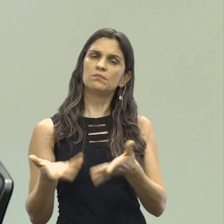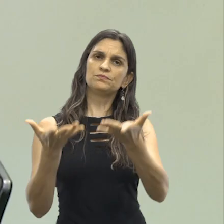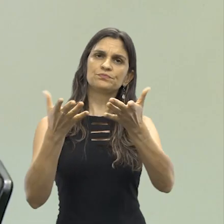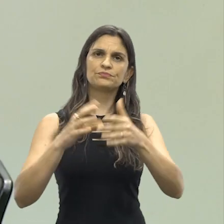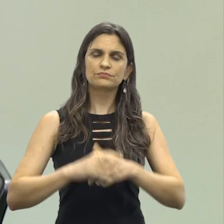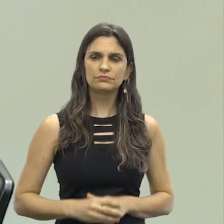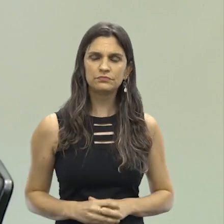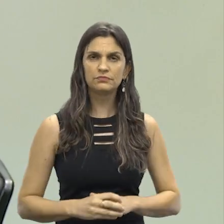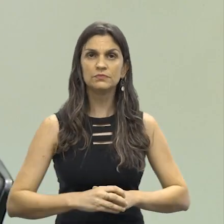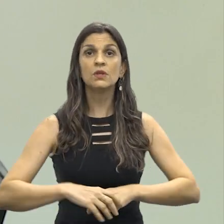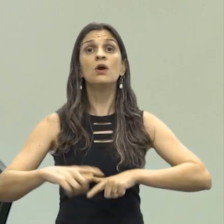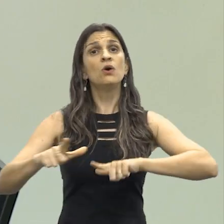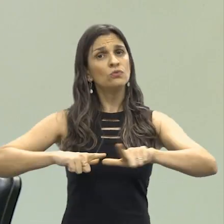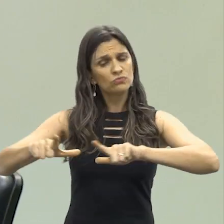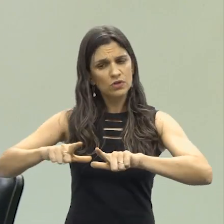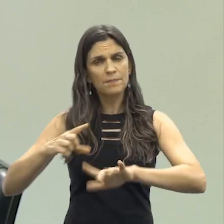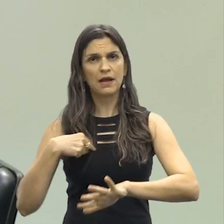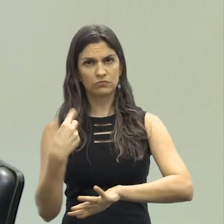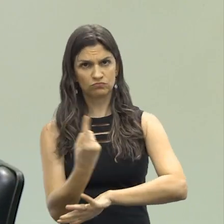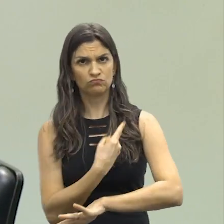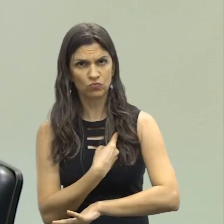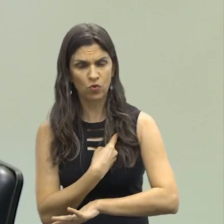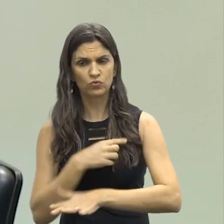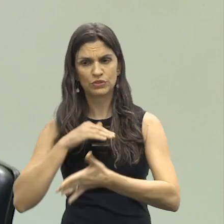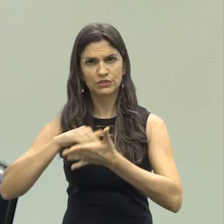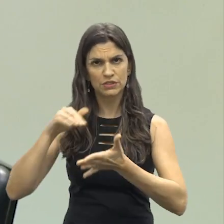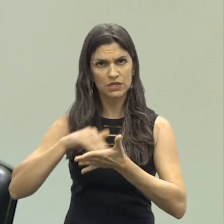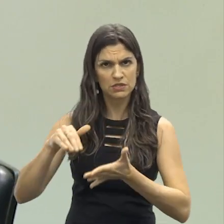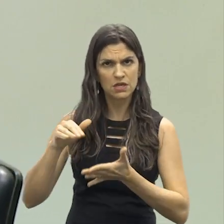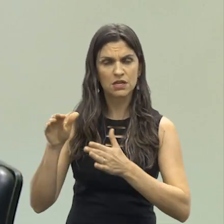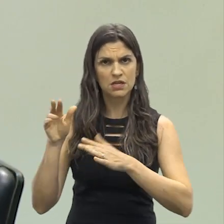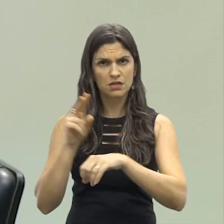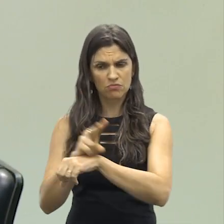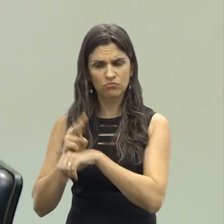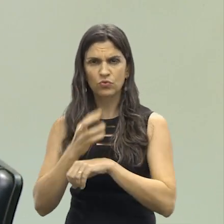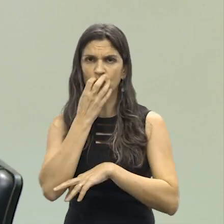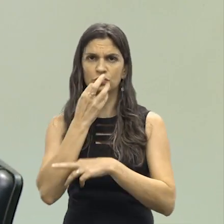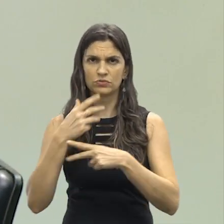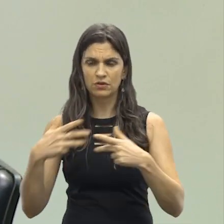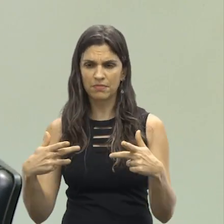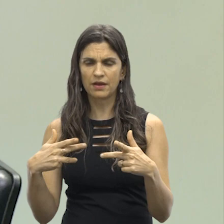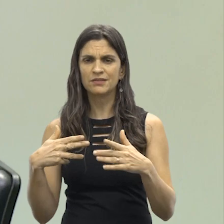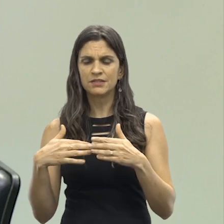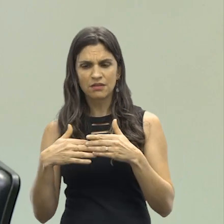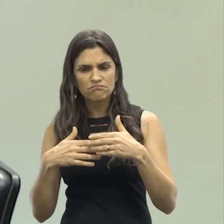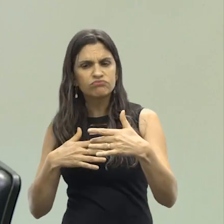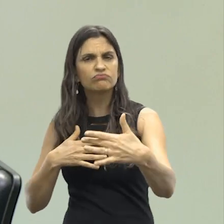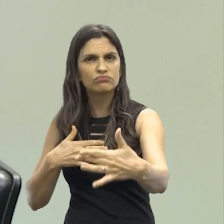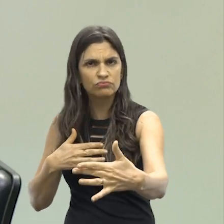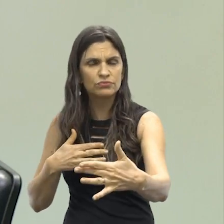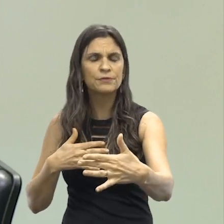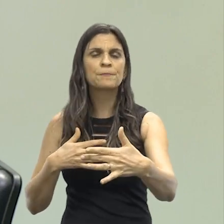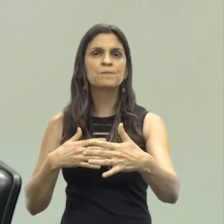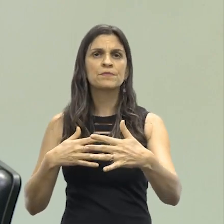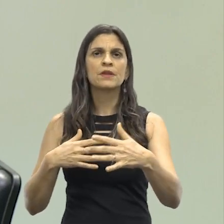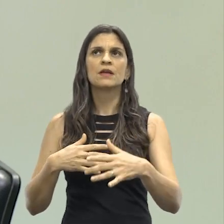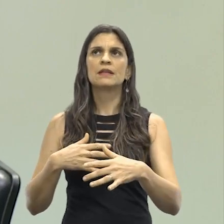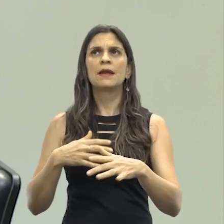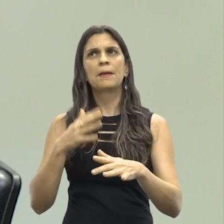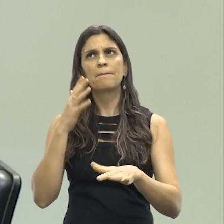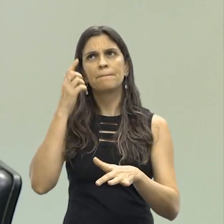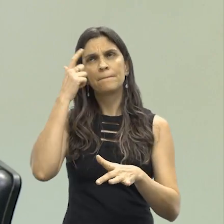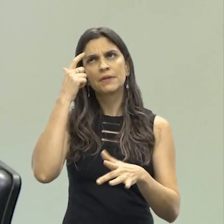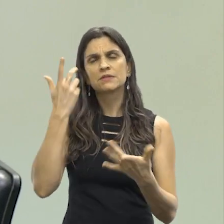nós estamos fazendo atualmente, a linha, né? Isso é um trabalho a longo prazo. Quando eu for falar desses 300 e poucos mil animais que estão do